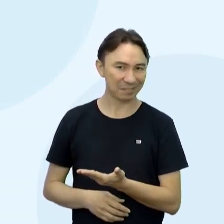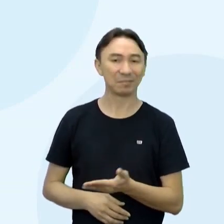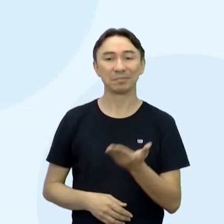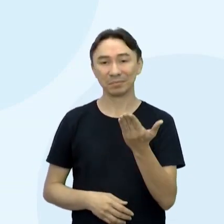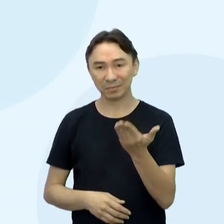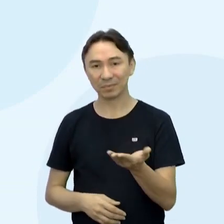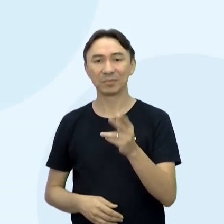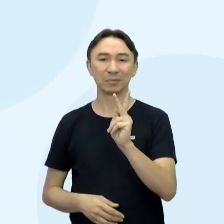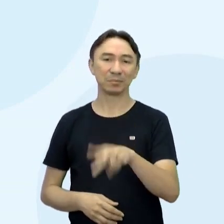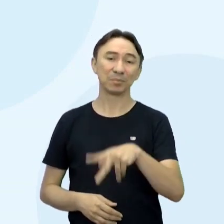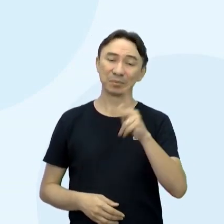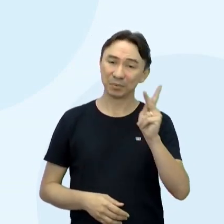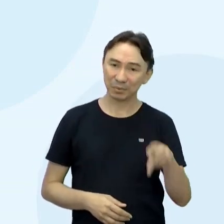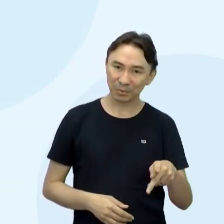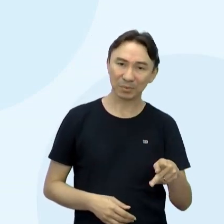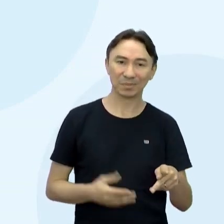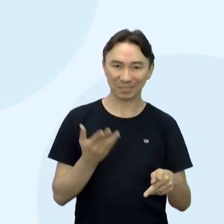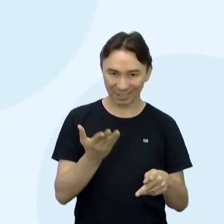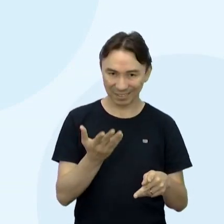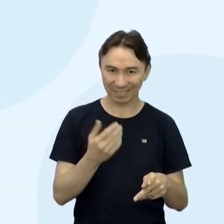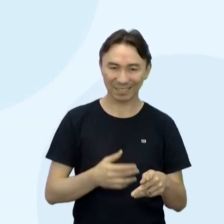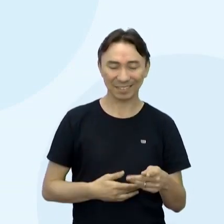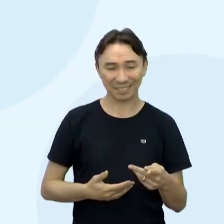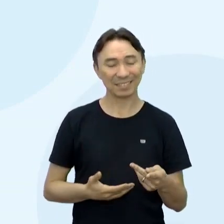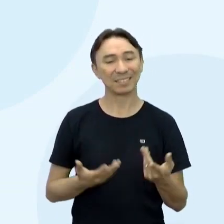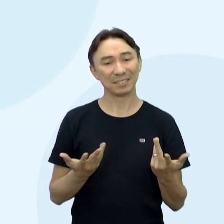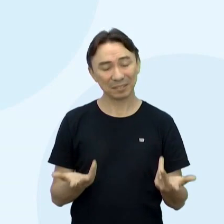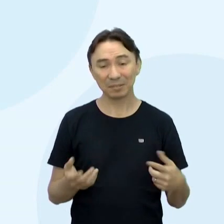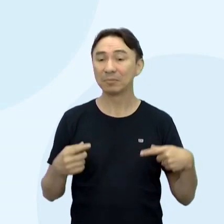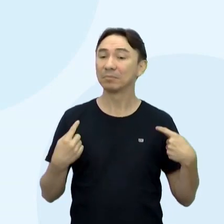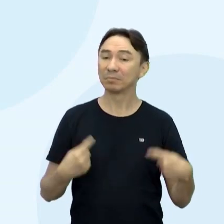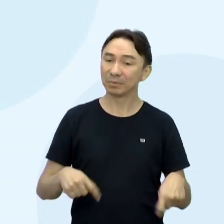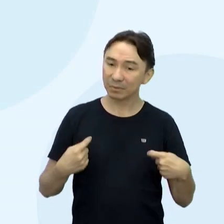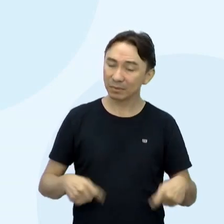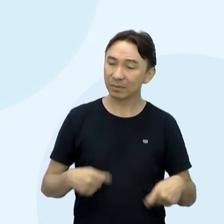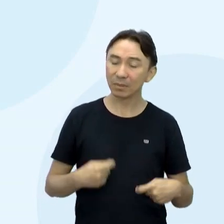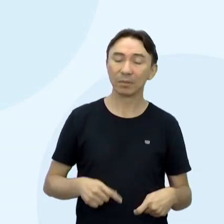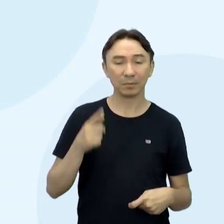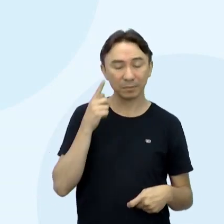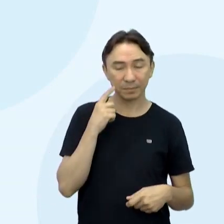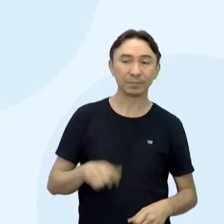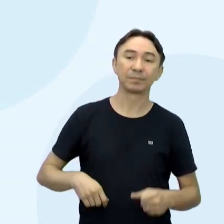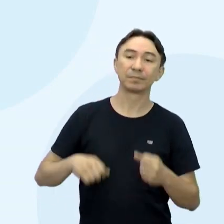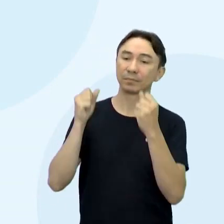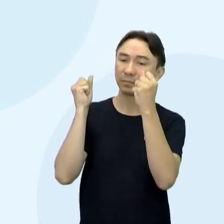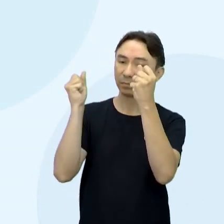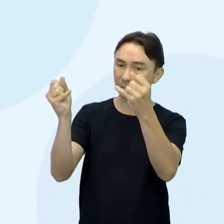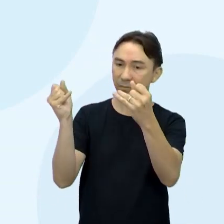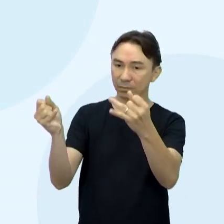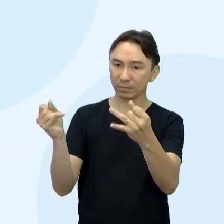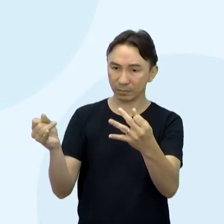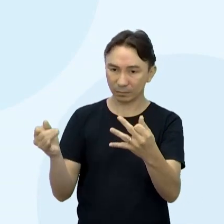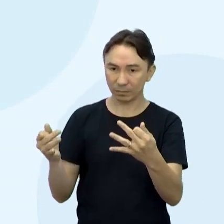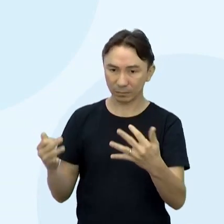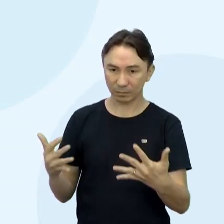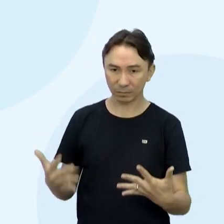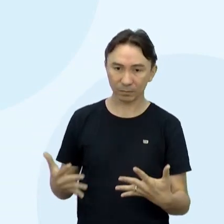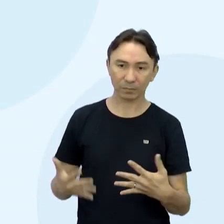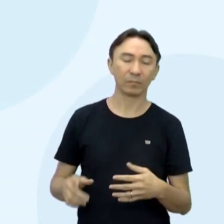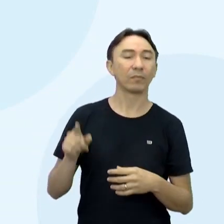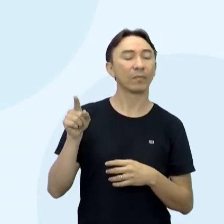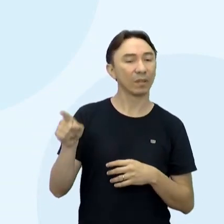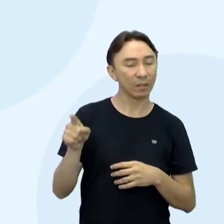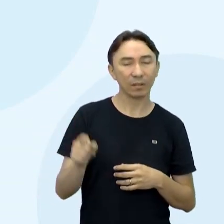professor desse componente vai ter esse trabalho de mediação. Eles vão poder fazer,